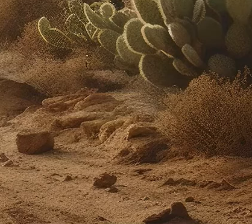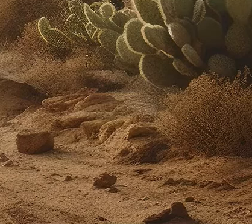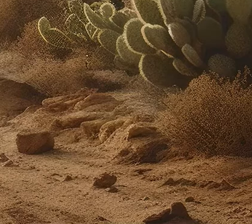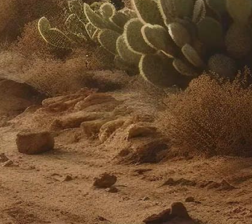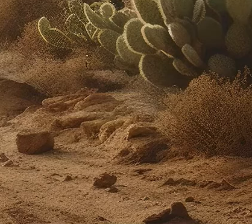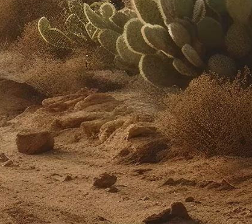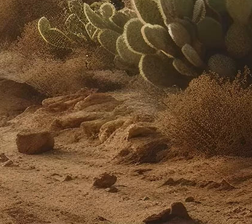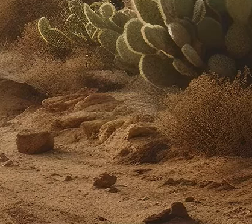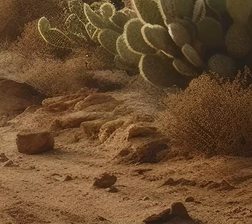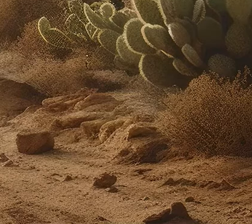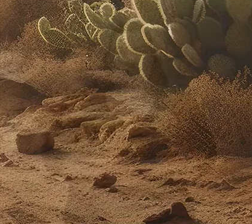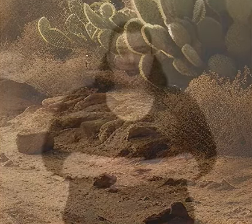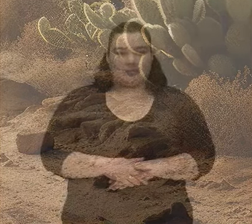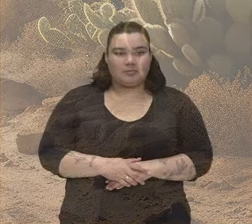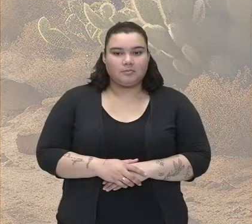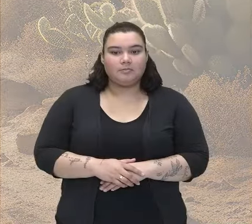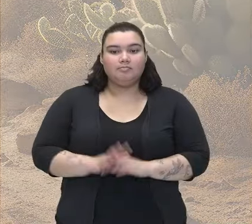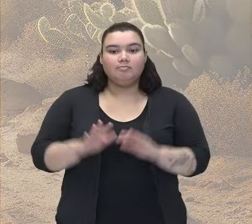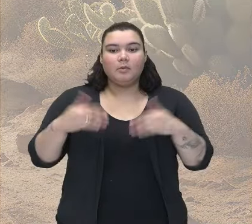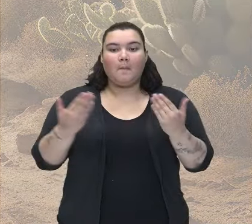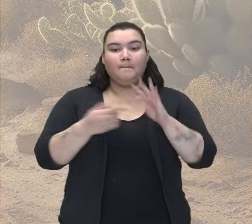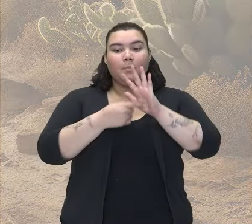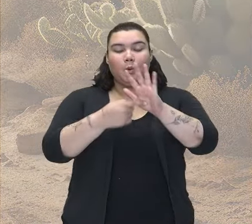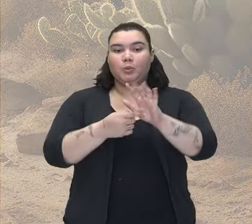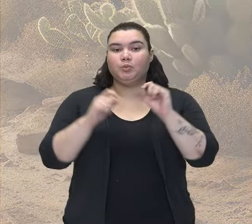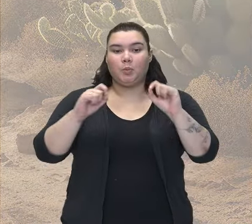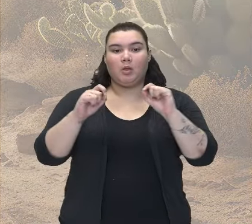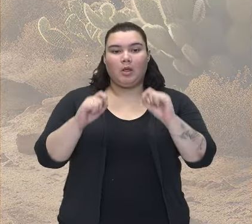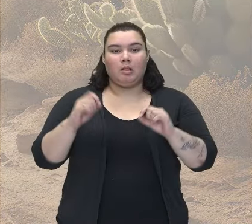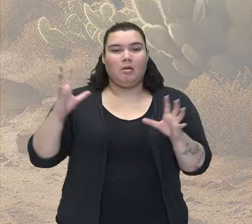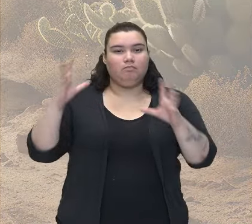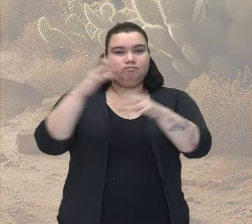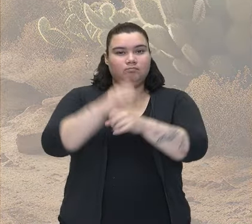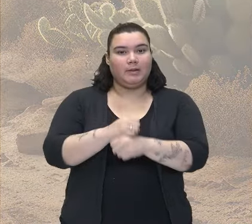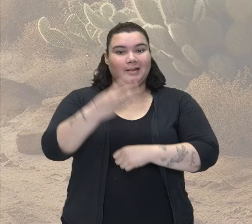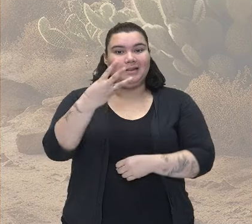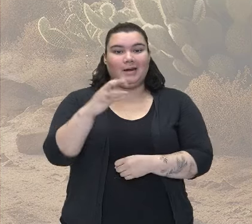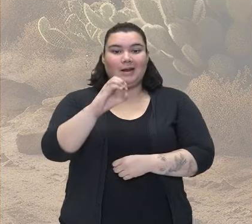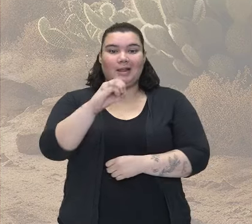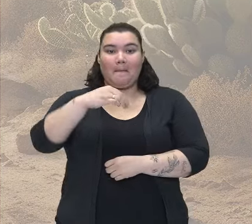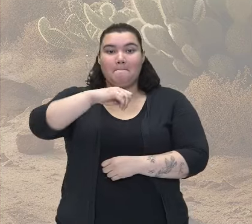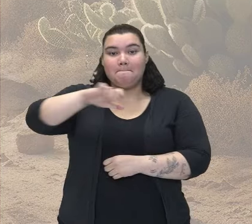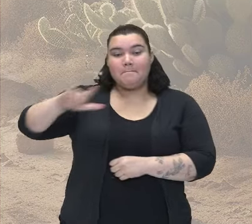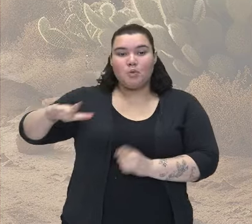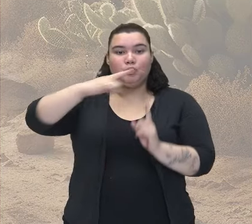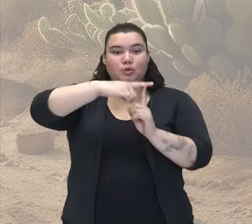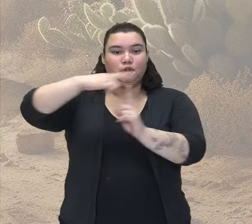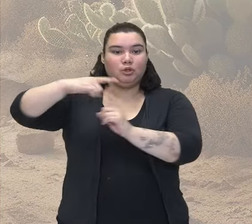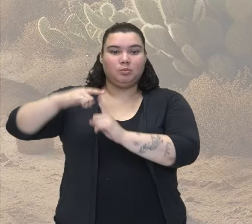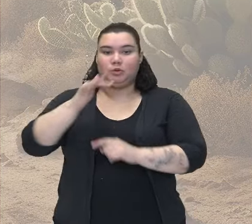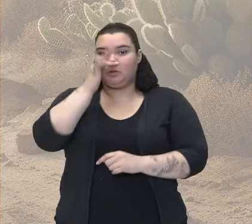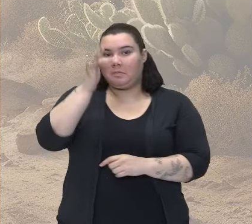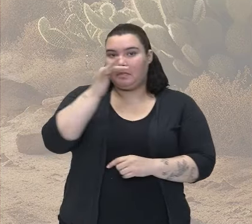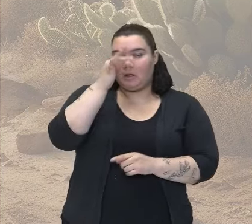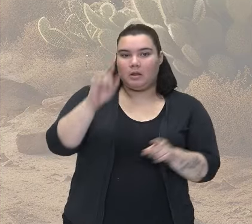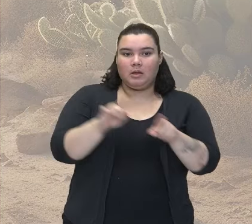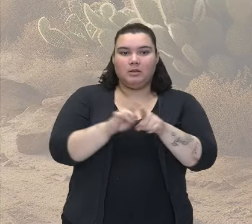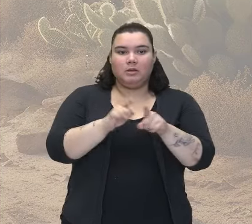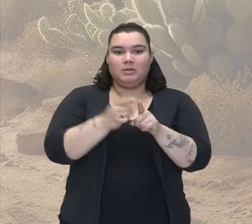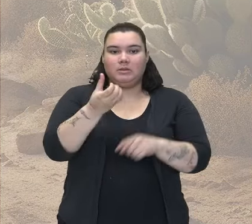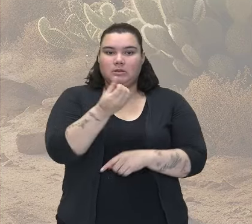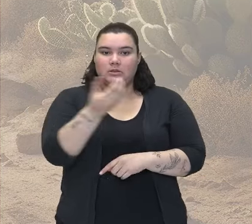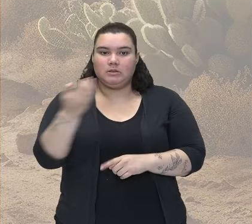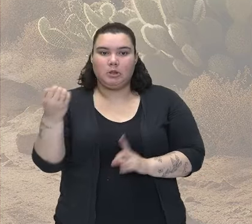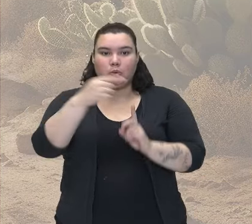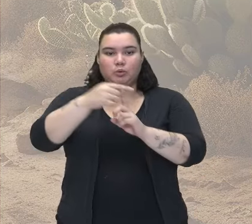600 espécies de orquídeas que vão estar espalhadas, né, por partes de pastagem, onde